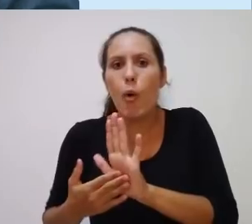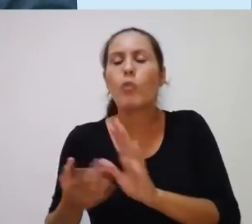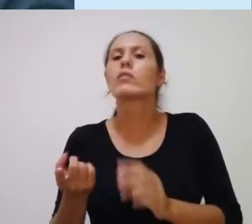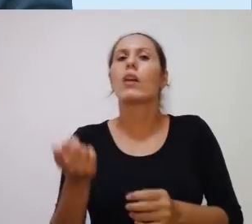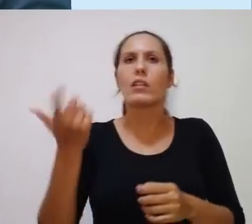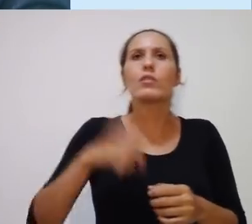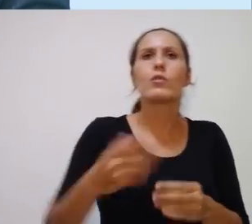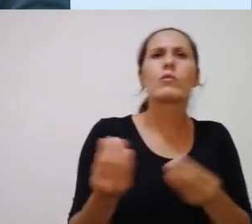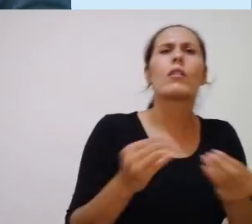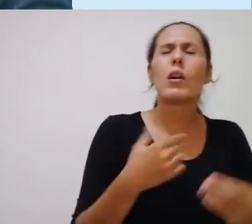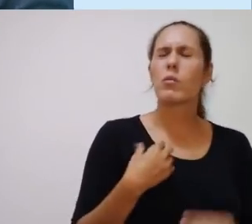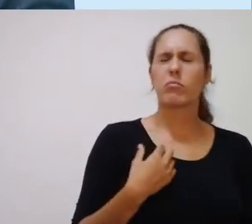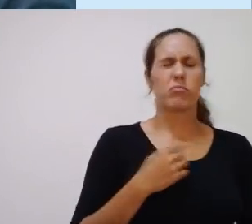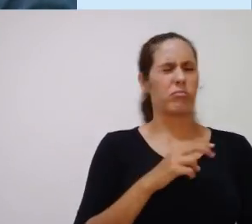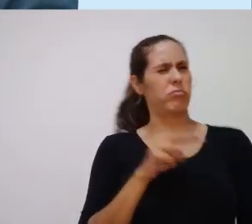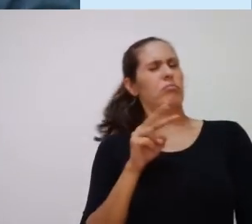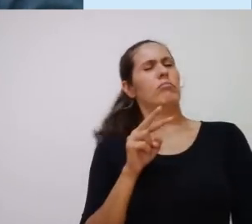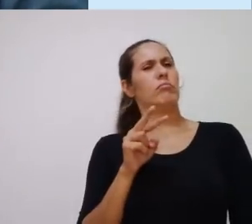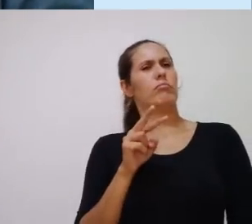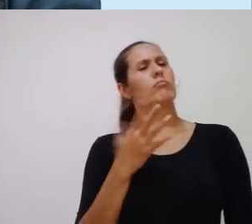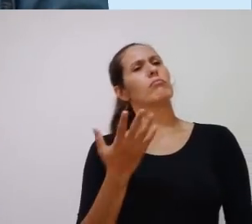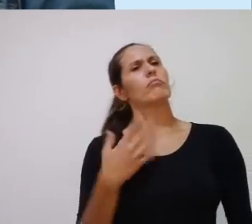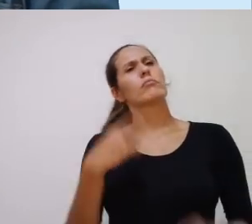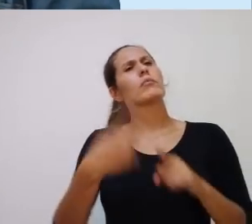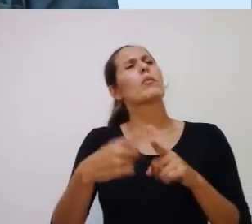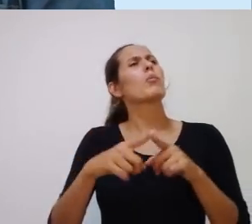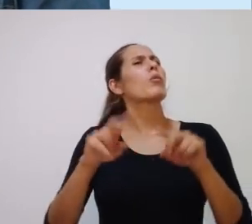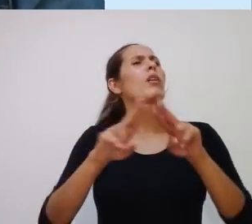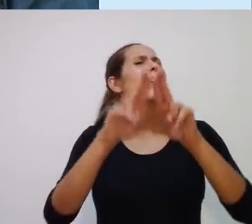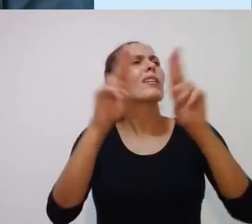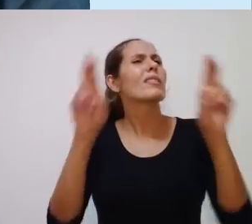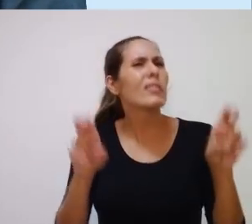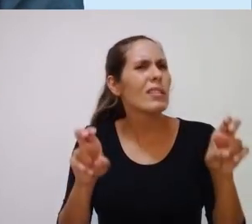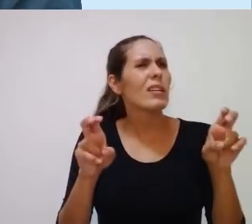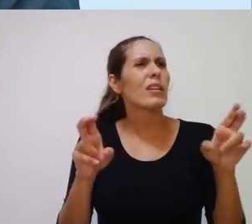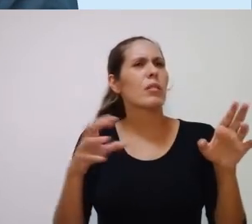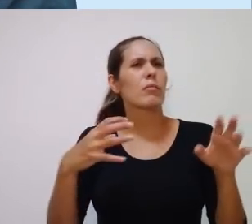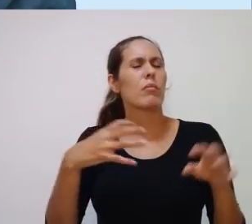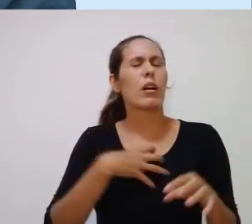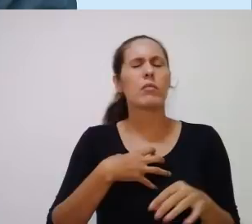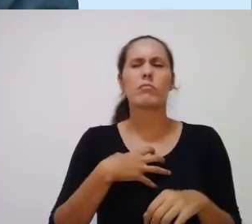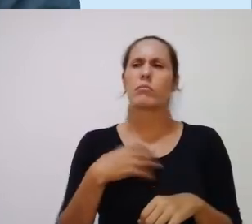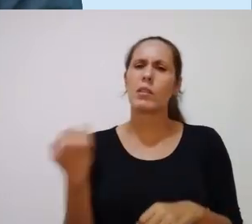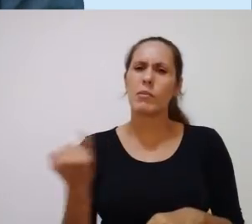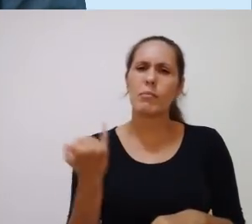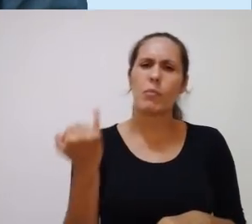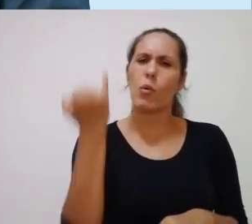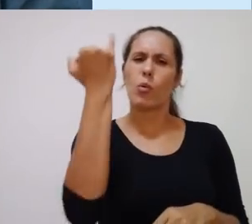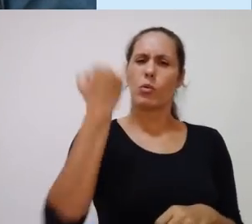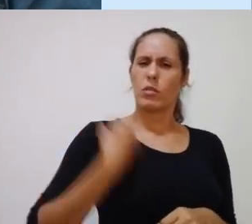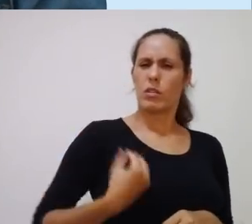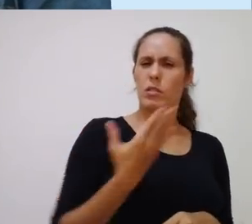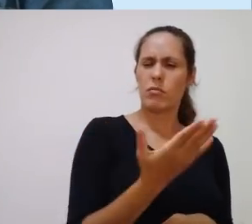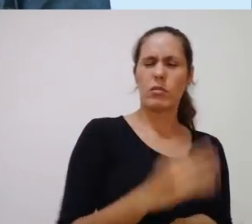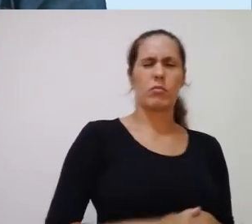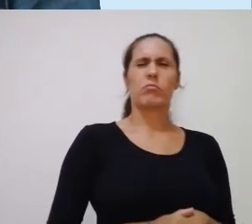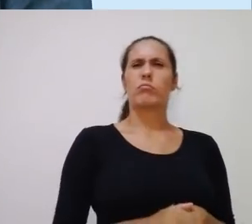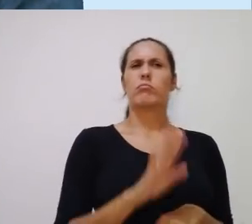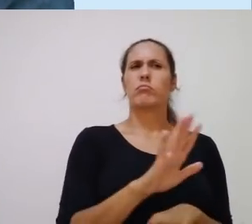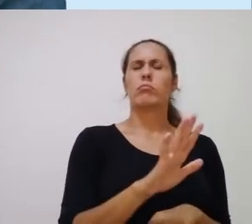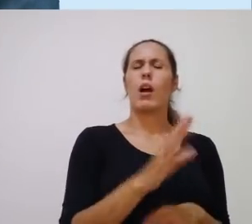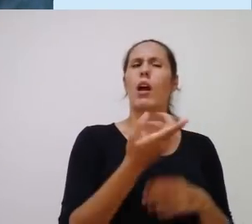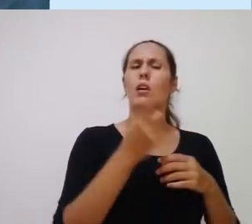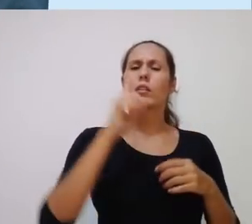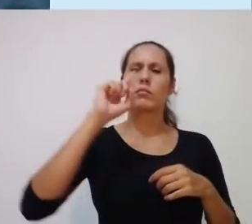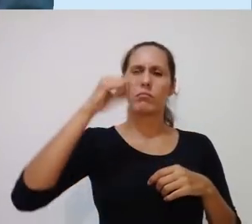que esse tema está trazendo tanta relevância agora para o professor Miranda? E no outro dia eu fiz uma pesquisa de campo, fui